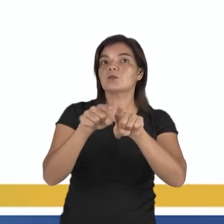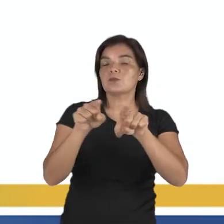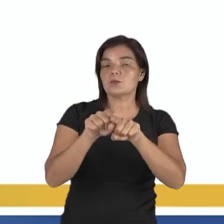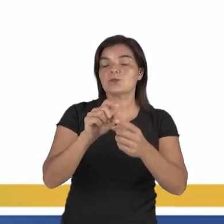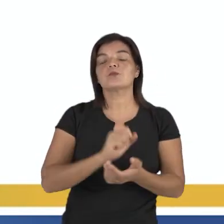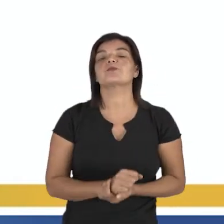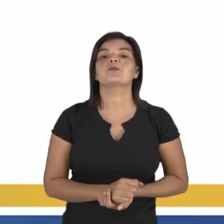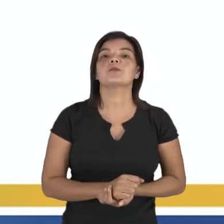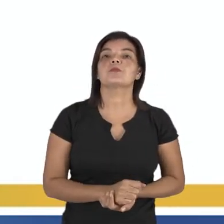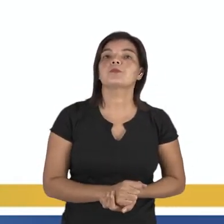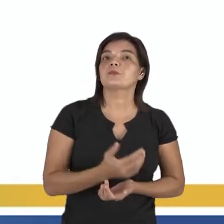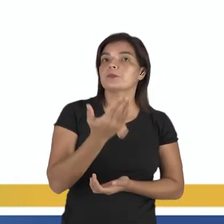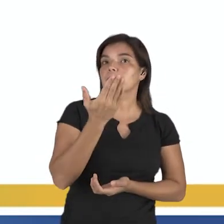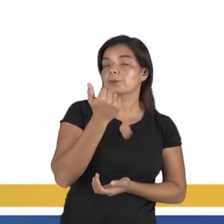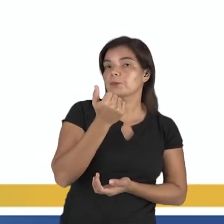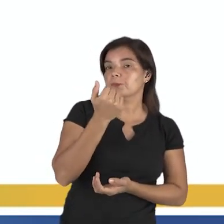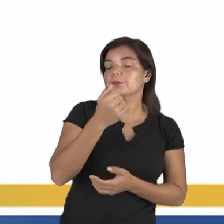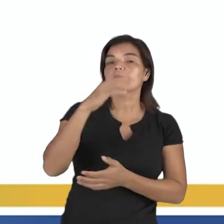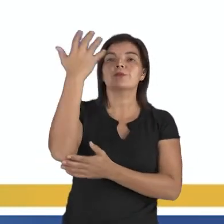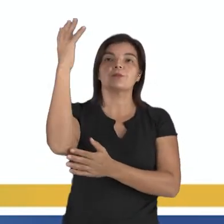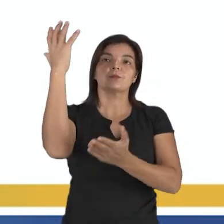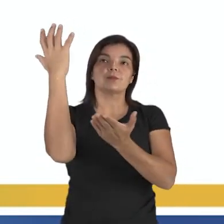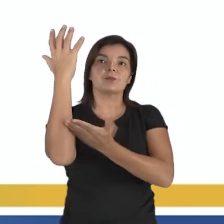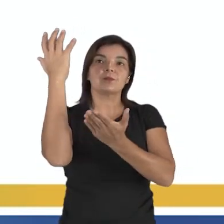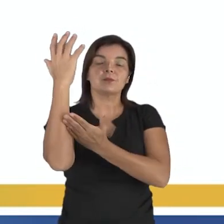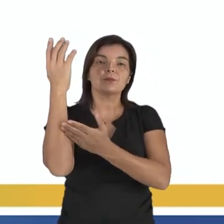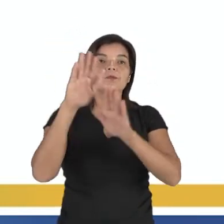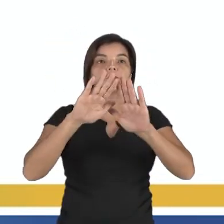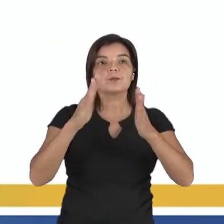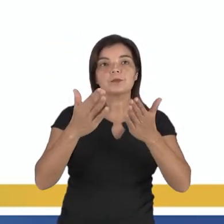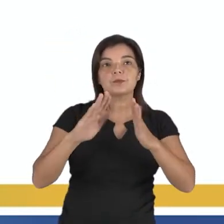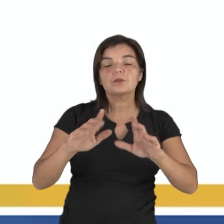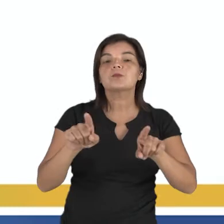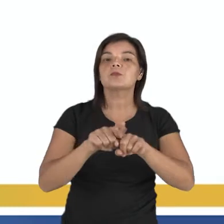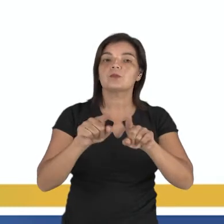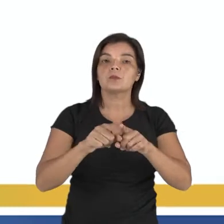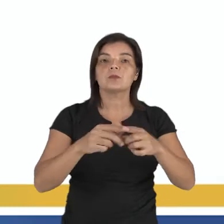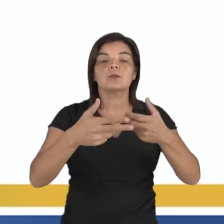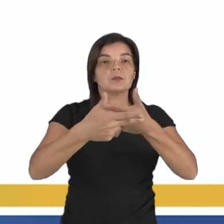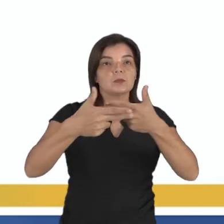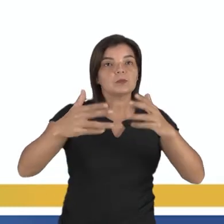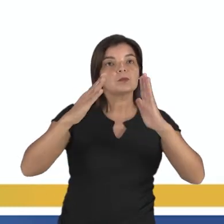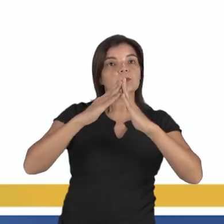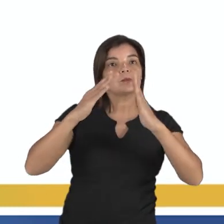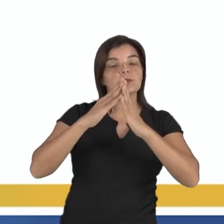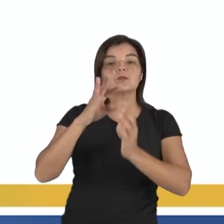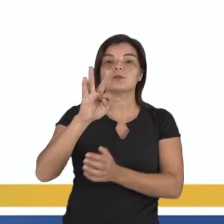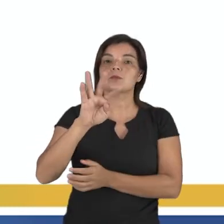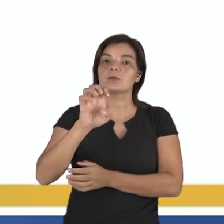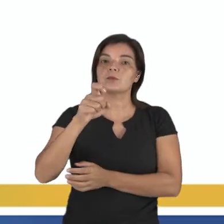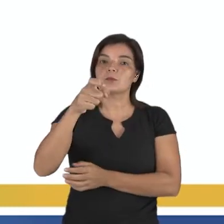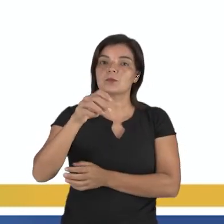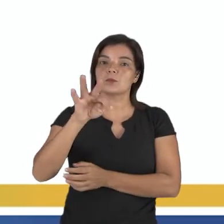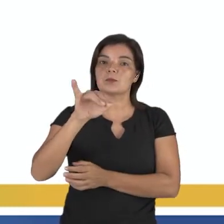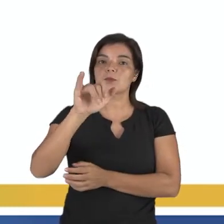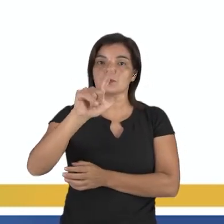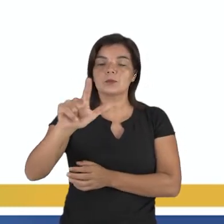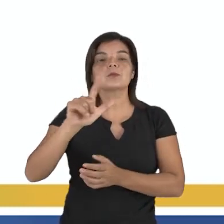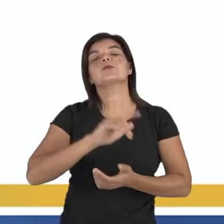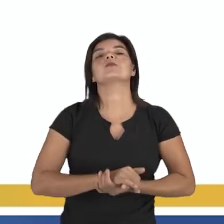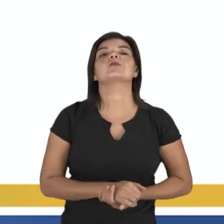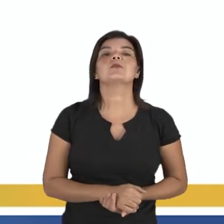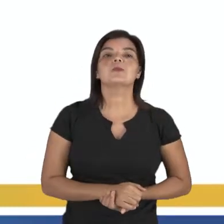atua nos seguintes segmentos, no segmento alimentício, madeireiro, a cerâmica, o mobiliário e também o